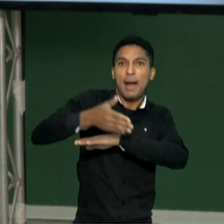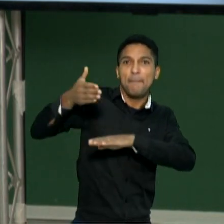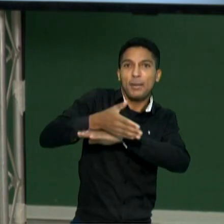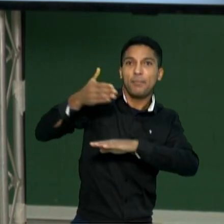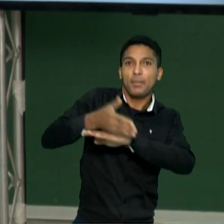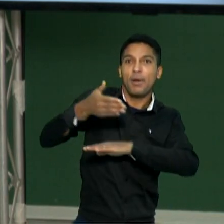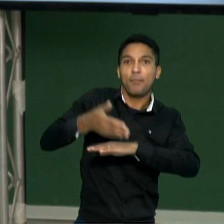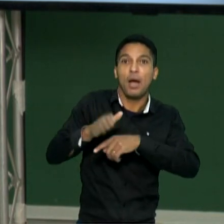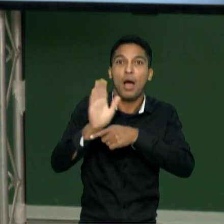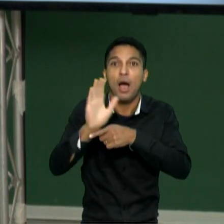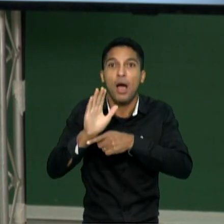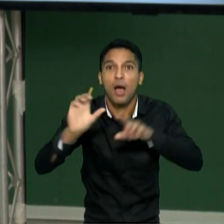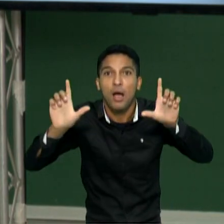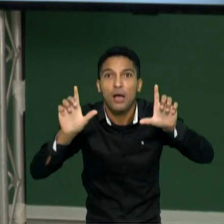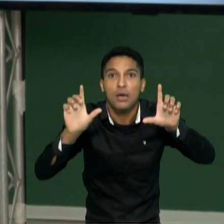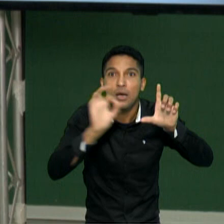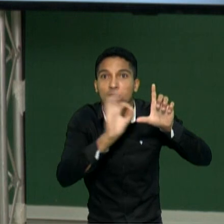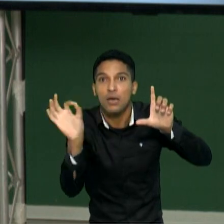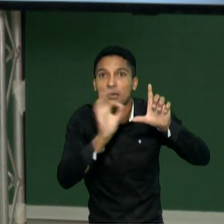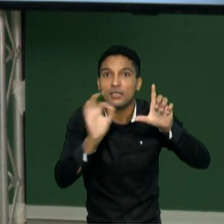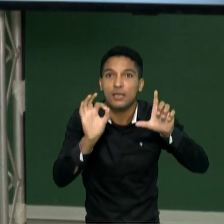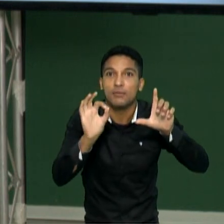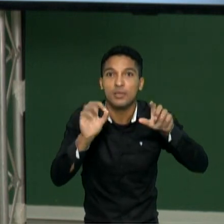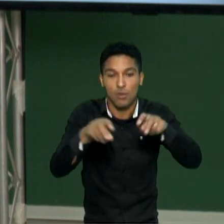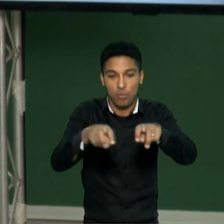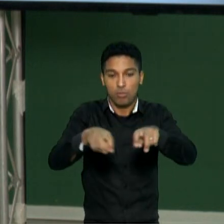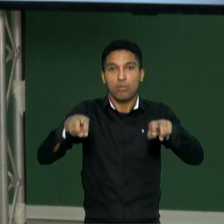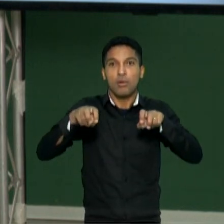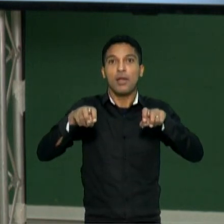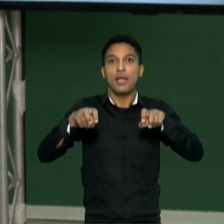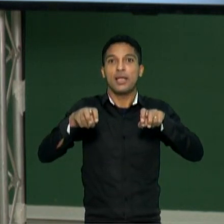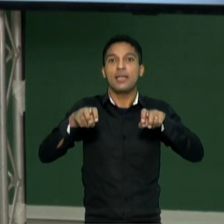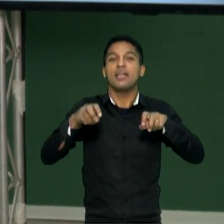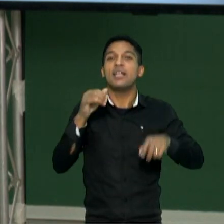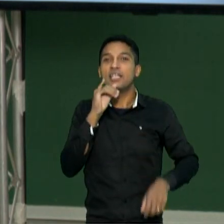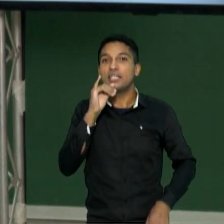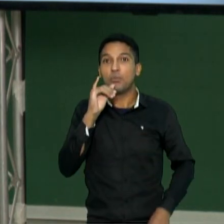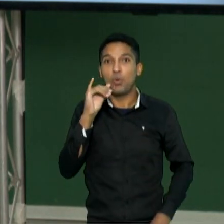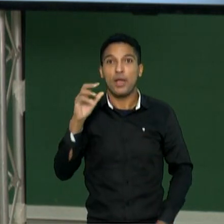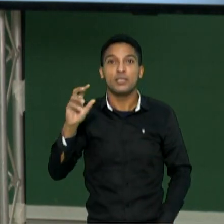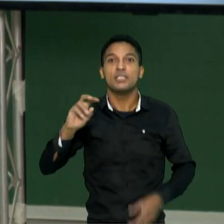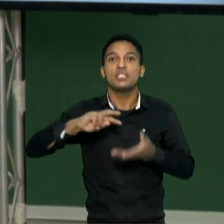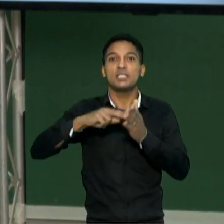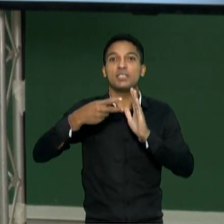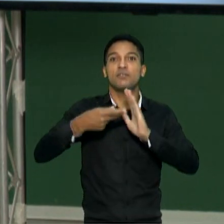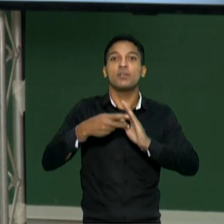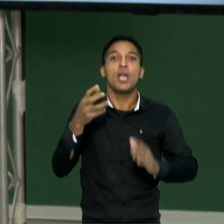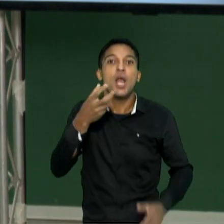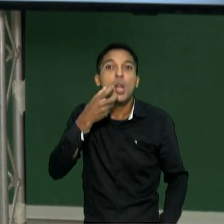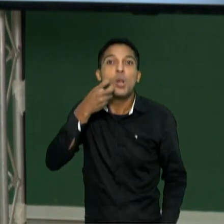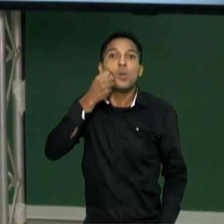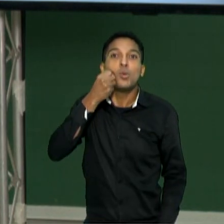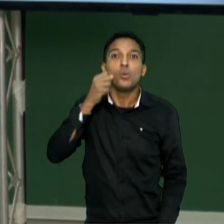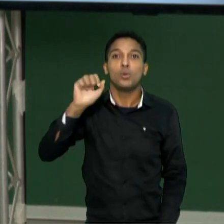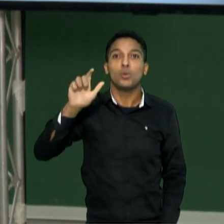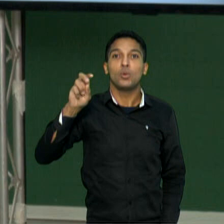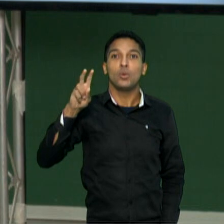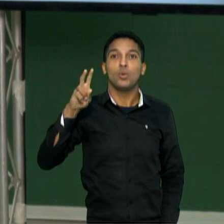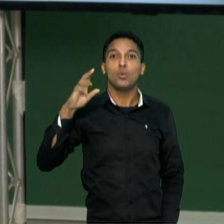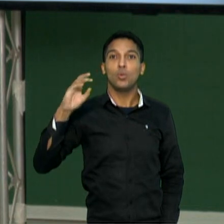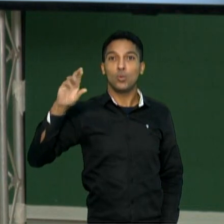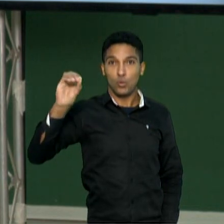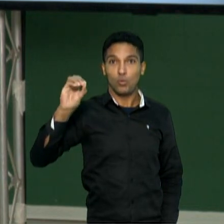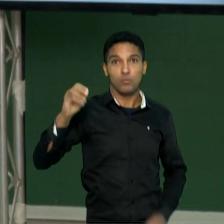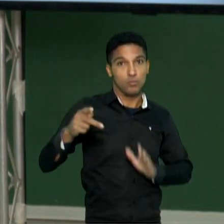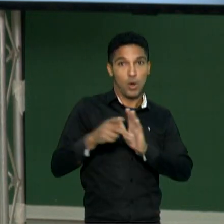seja, se vão 10 pessoas, no lugar do x eu coloco 10, calculo isso, eu tenho o lucro que esse cinema vai ter aí, né, para